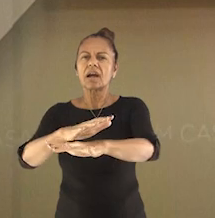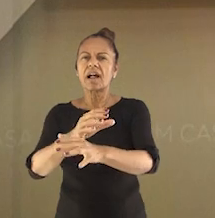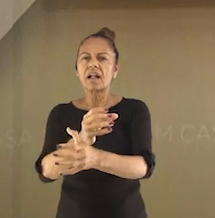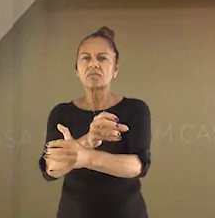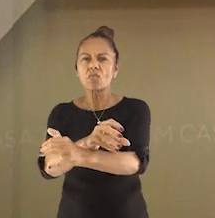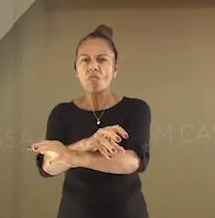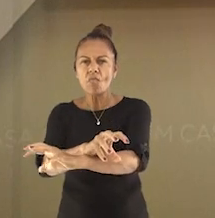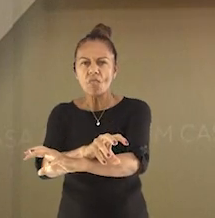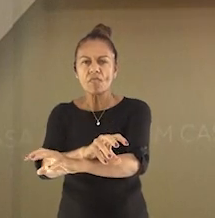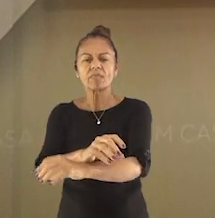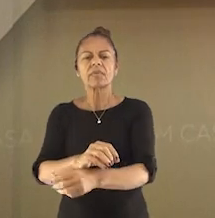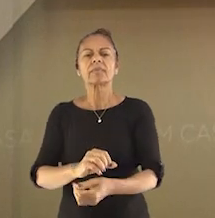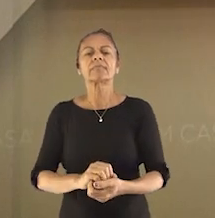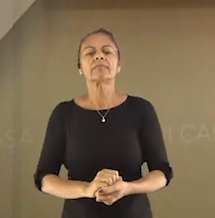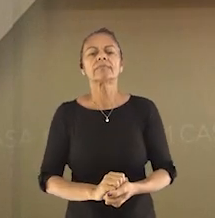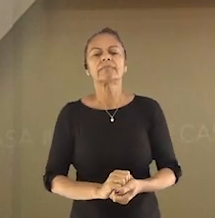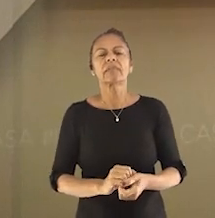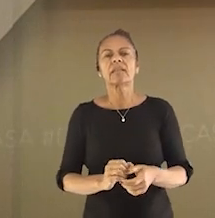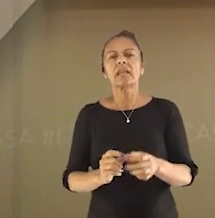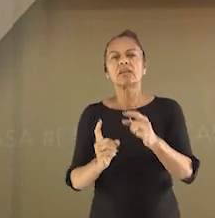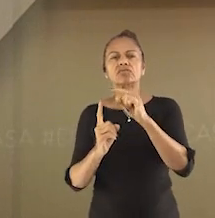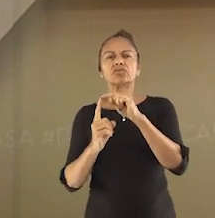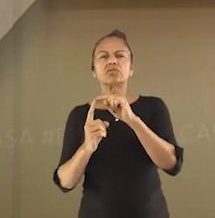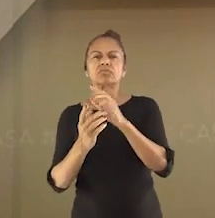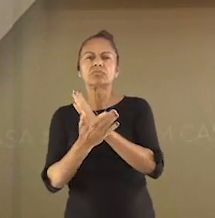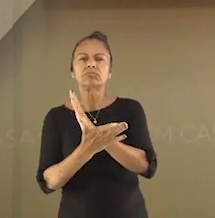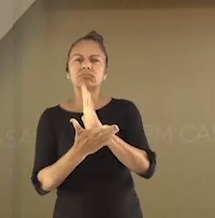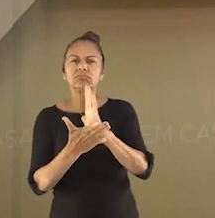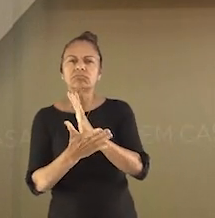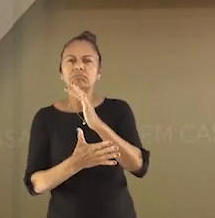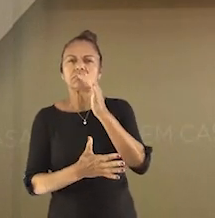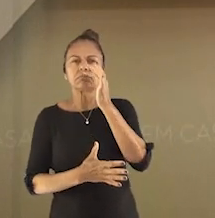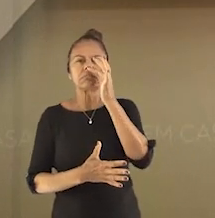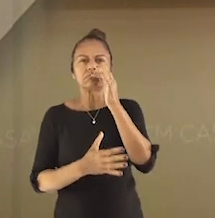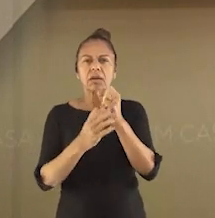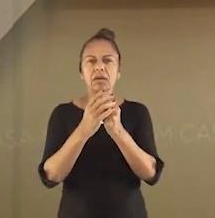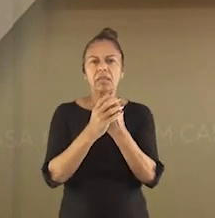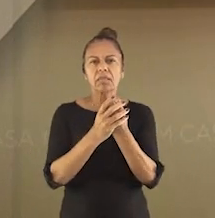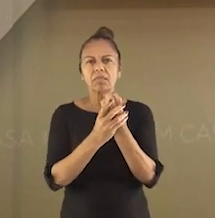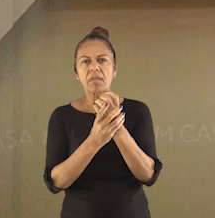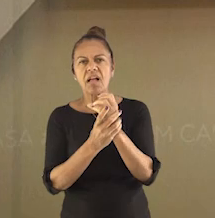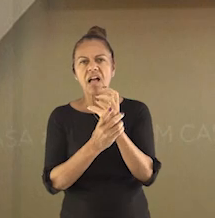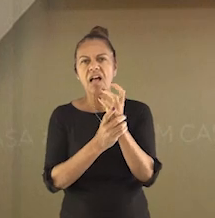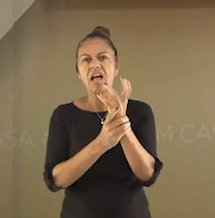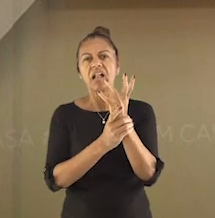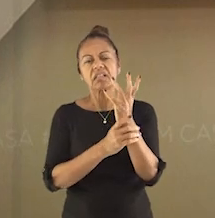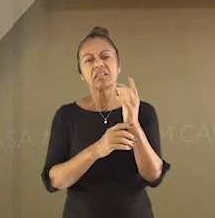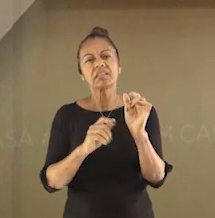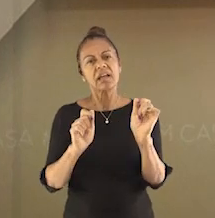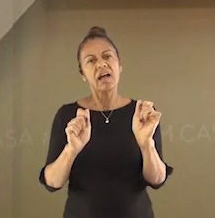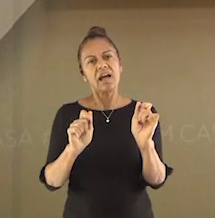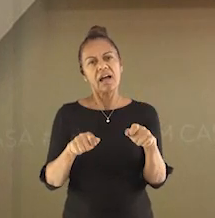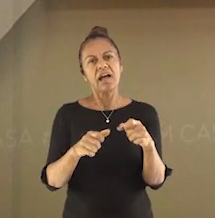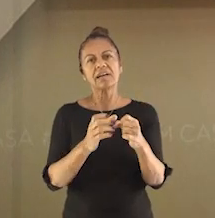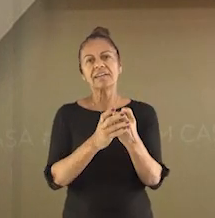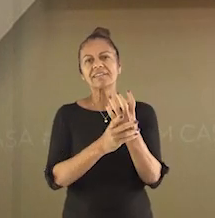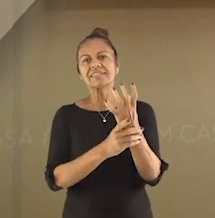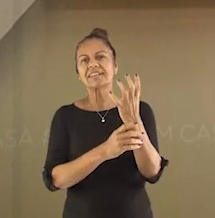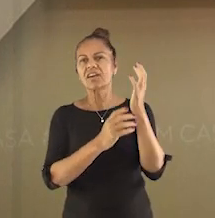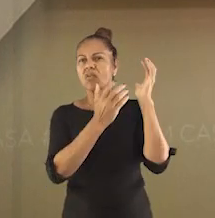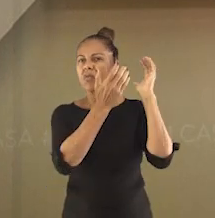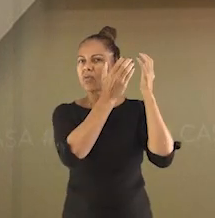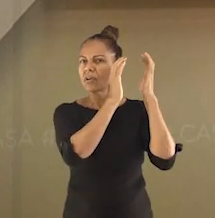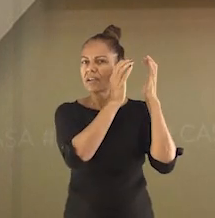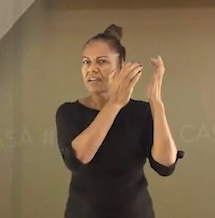Não é um solo bom para plantar. Alguns tipos de planta, porém, podem crescer nesse solo, como